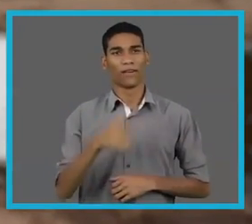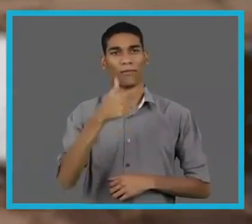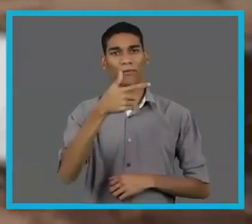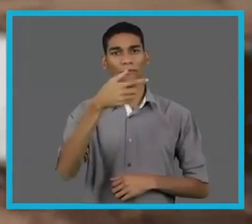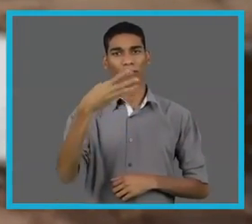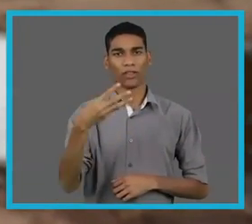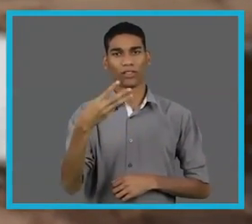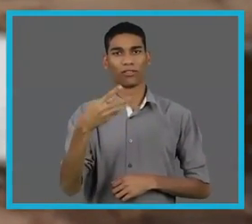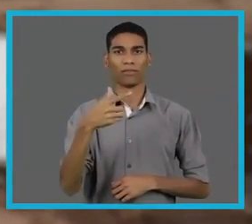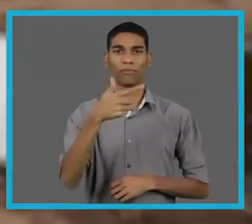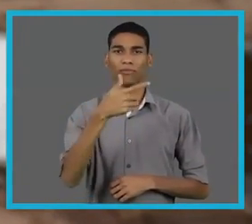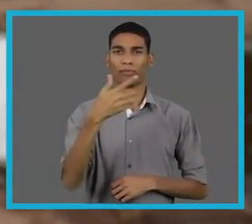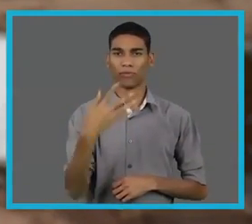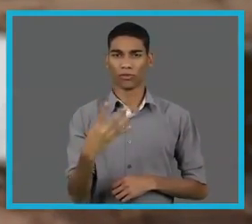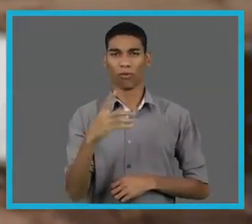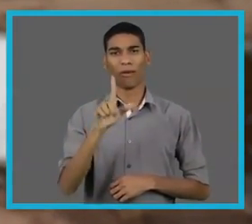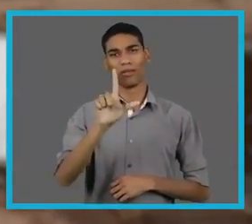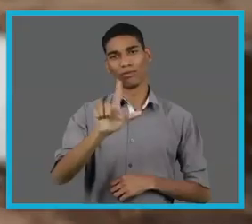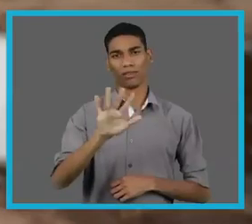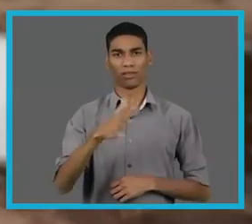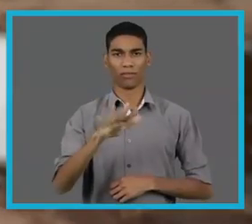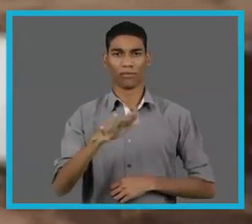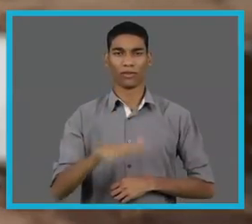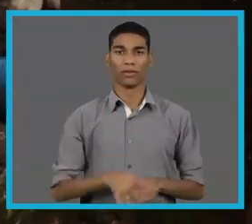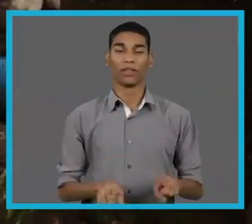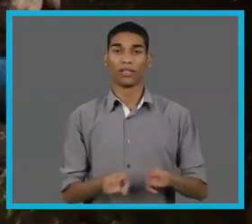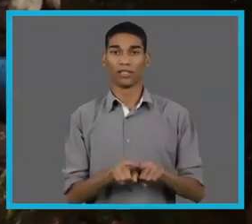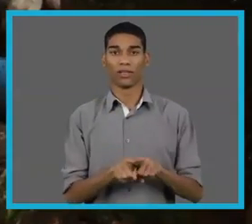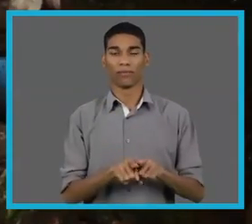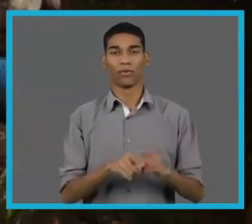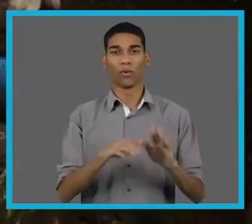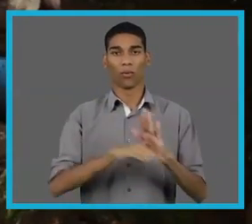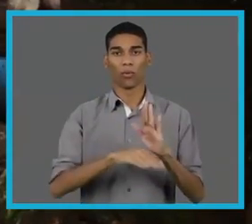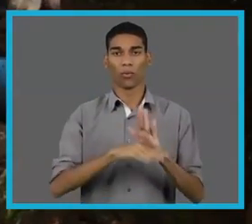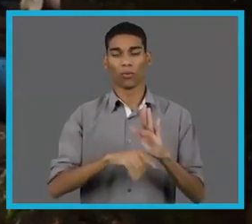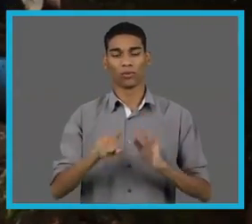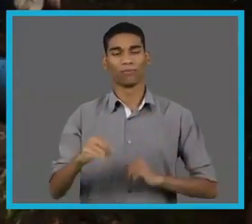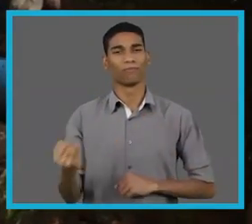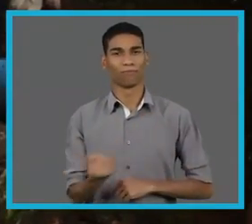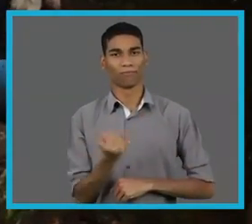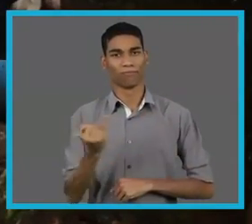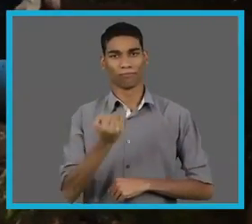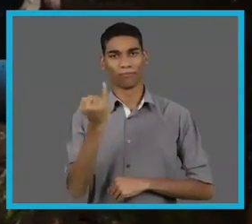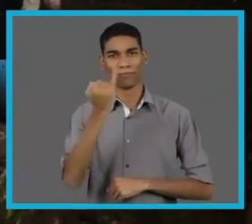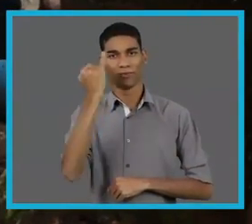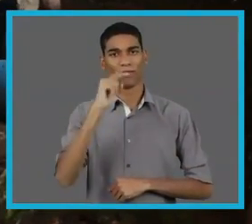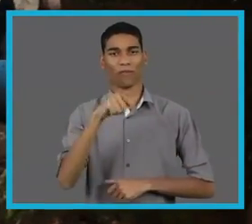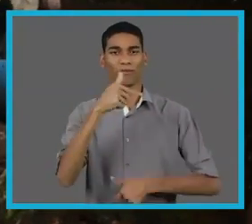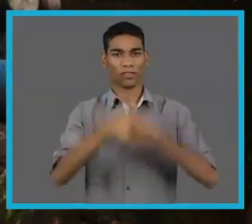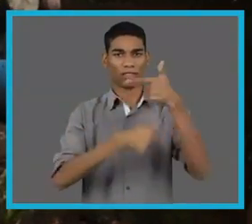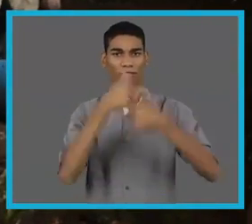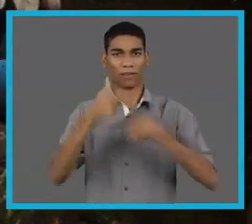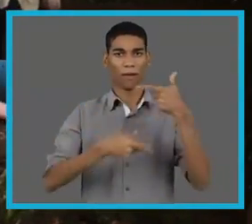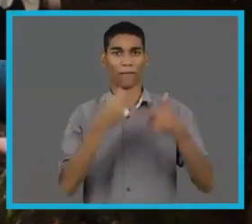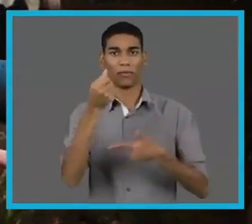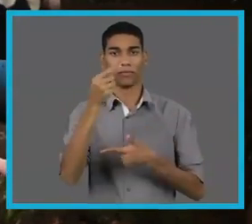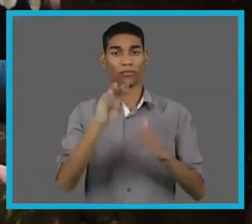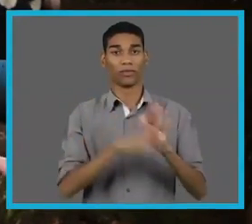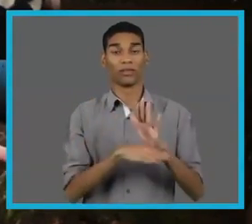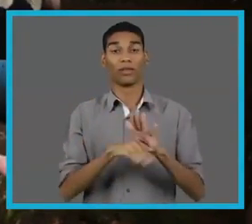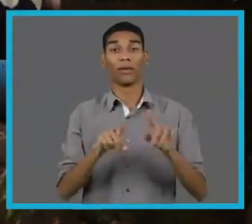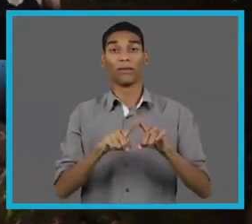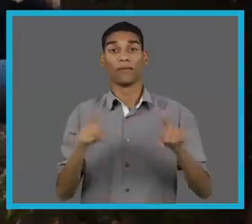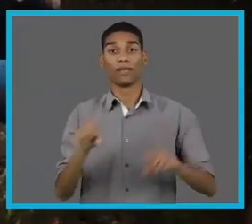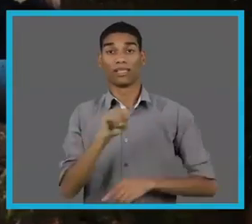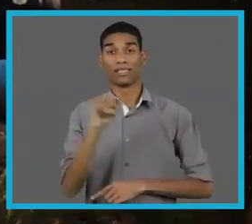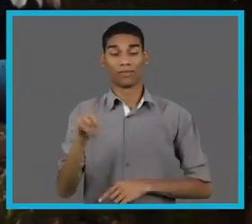aí para 23, 24 litros em média. Custo baixo, ele é super importante, né? Você trabalhar em cima do baixo